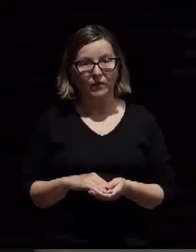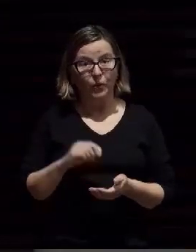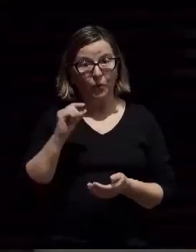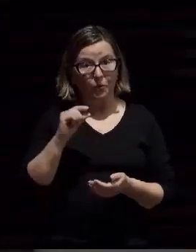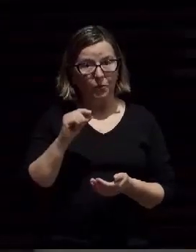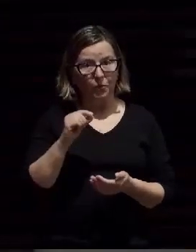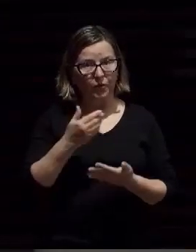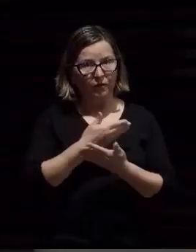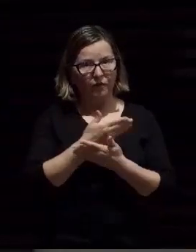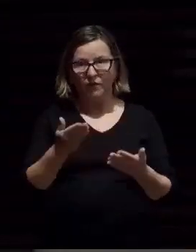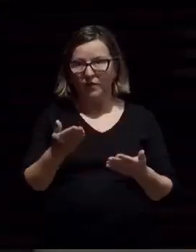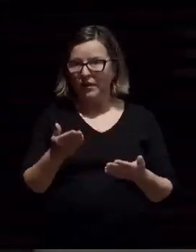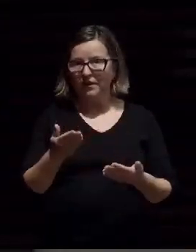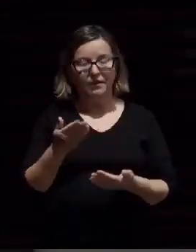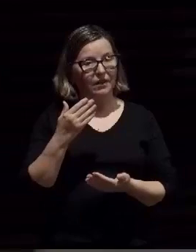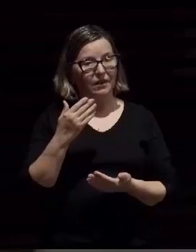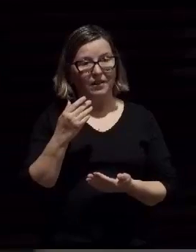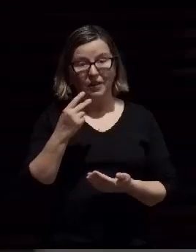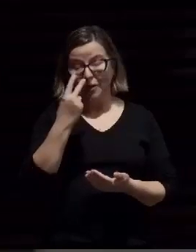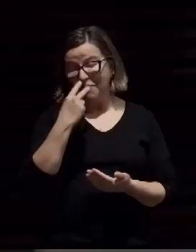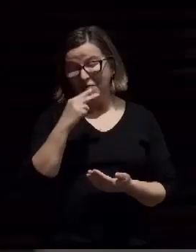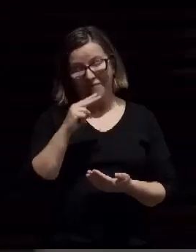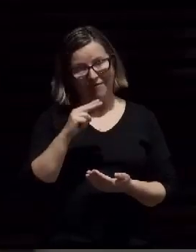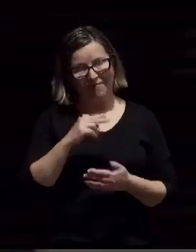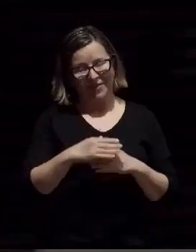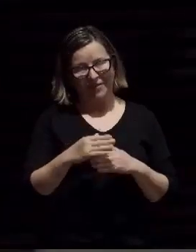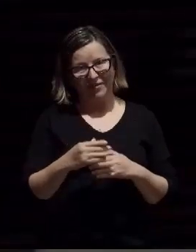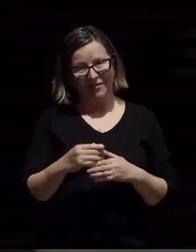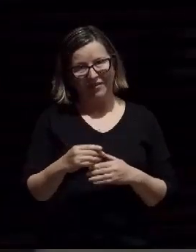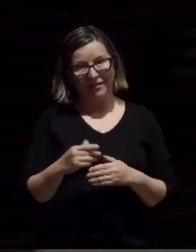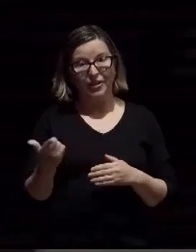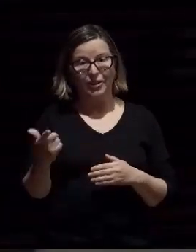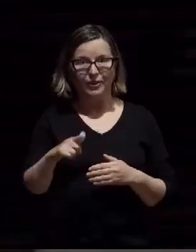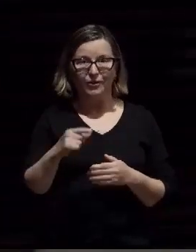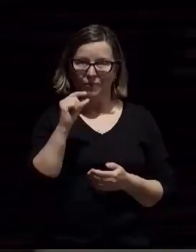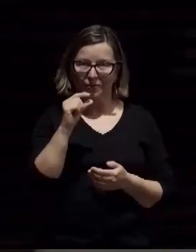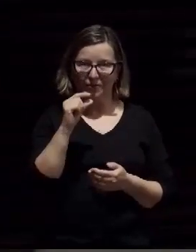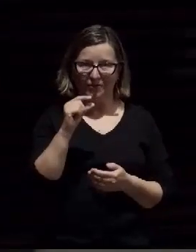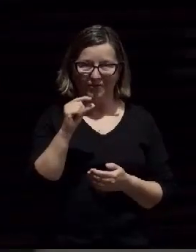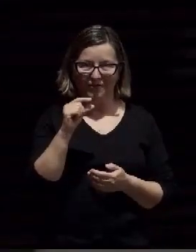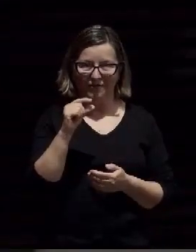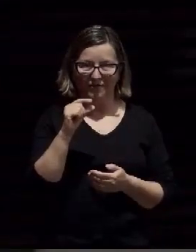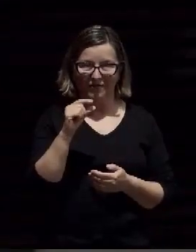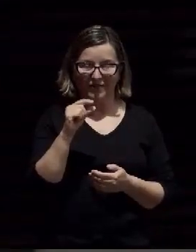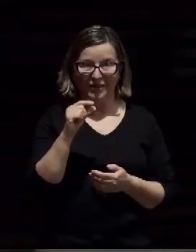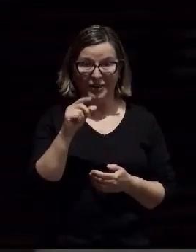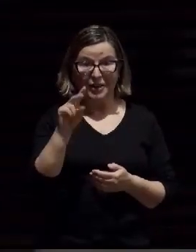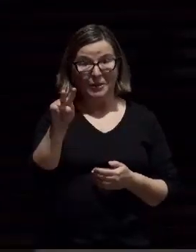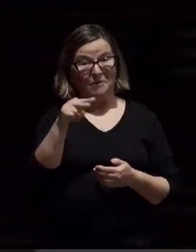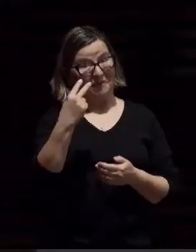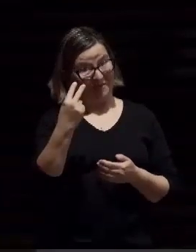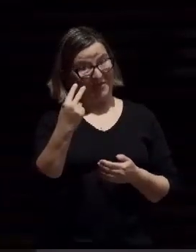mais. Outra vez, um pouco e ver-me-eis.